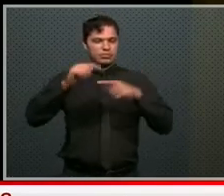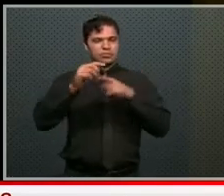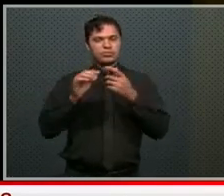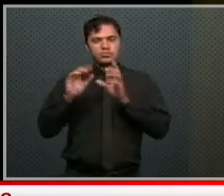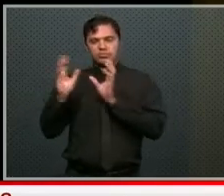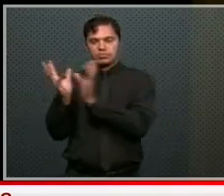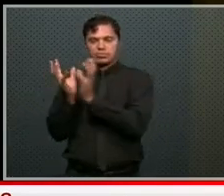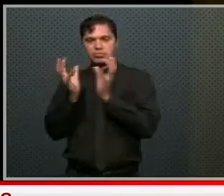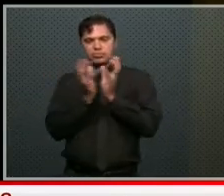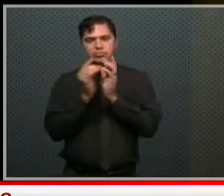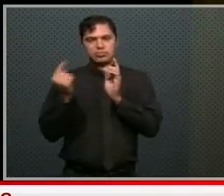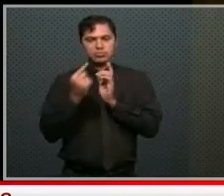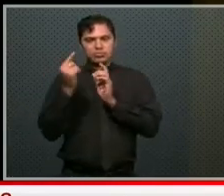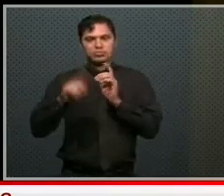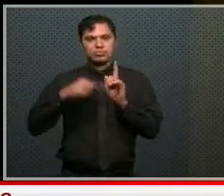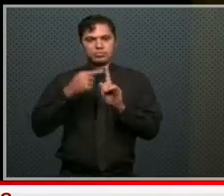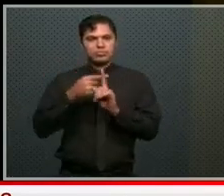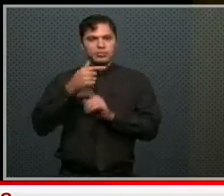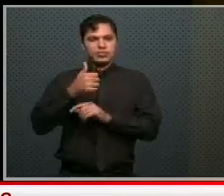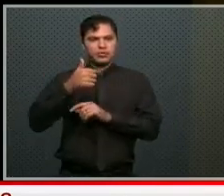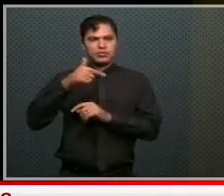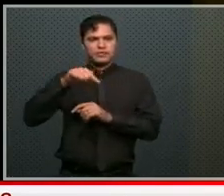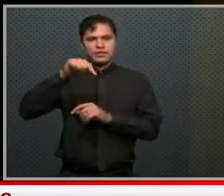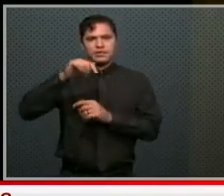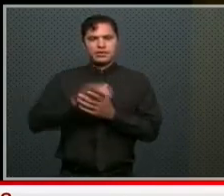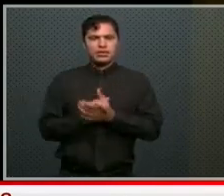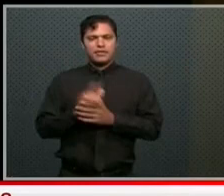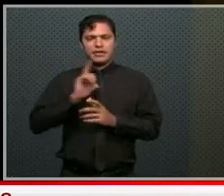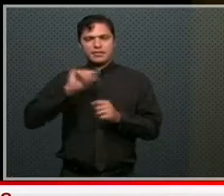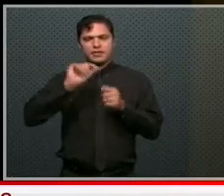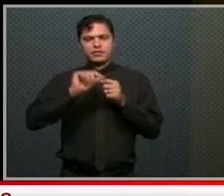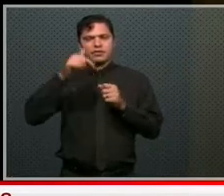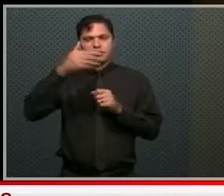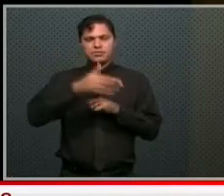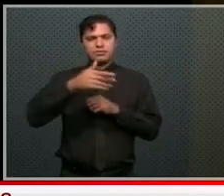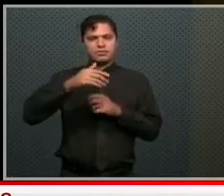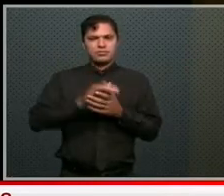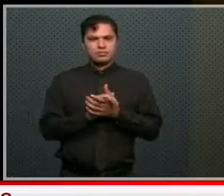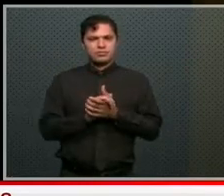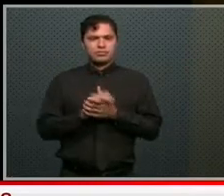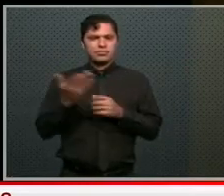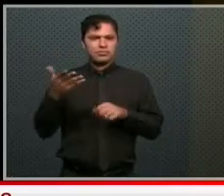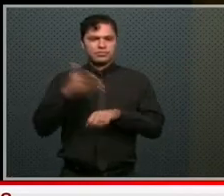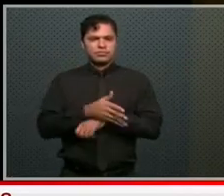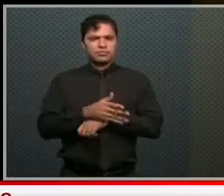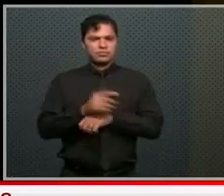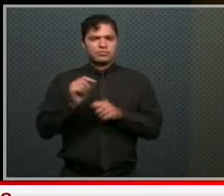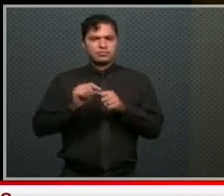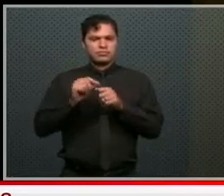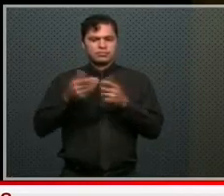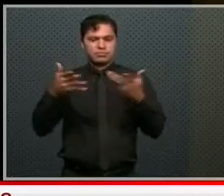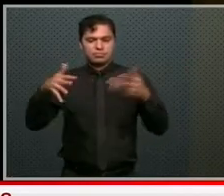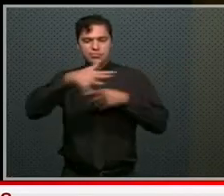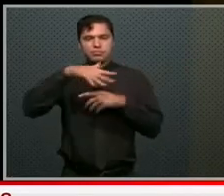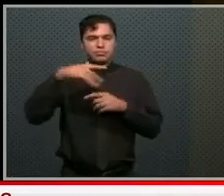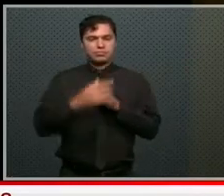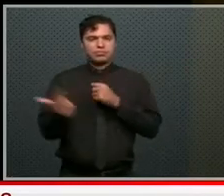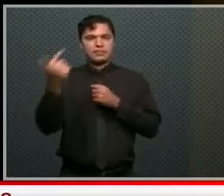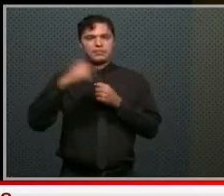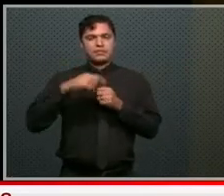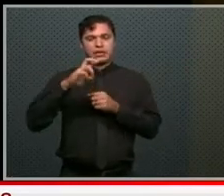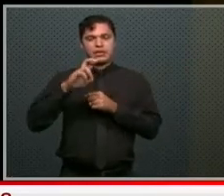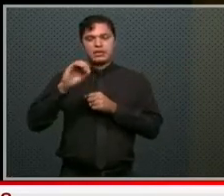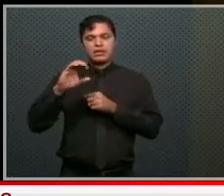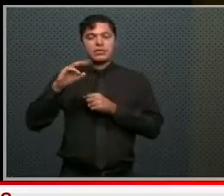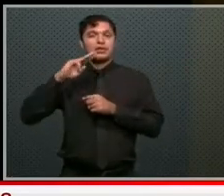nós paraense são 27 bilhões por ano de renúncia do Tesouro Nacional que vão pela e por causa disso deixa de vir 500